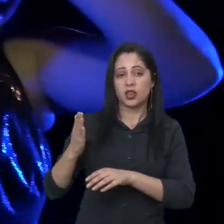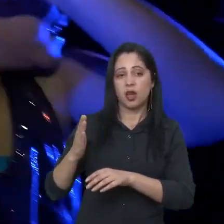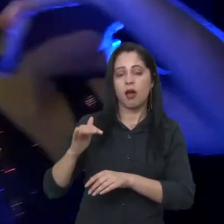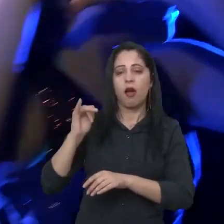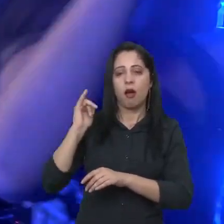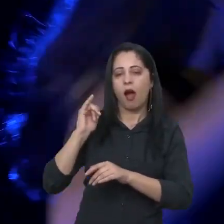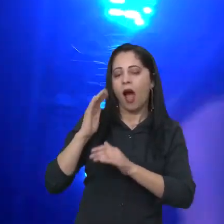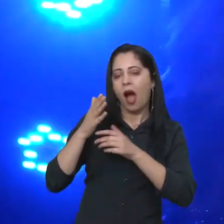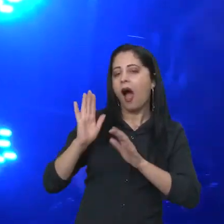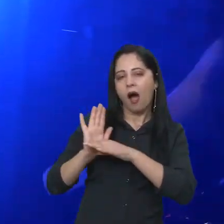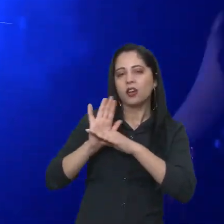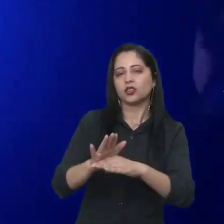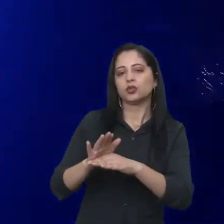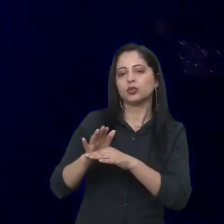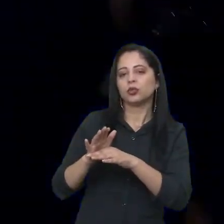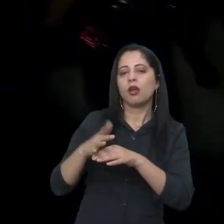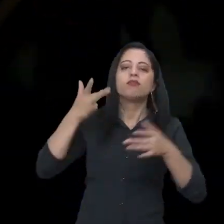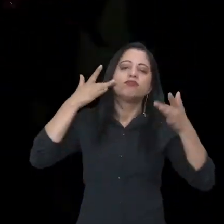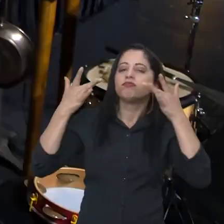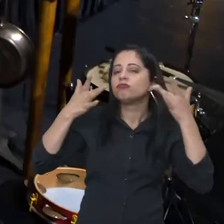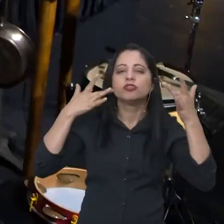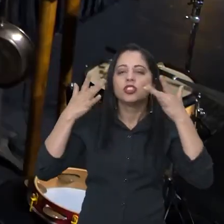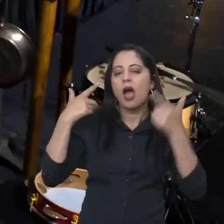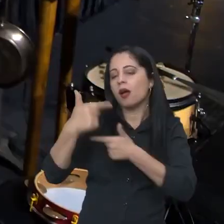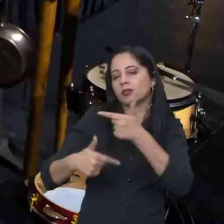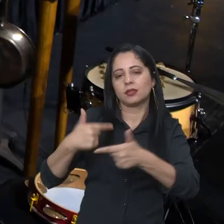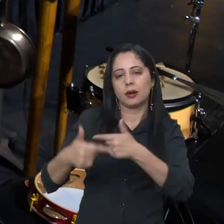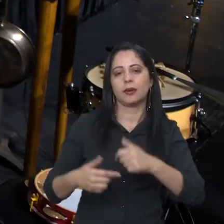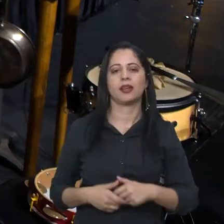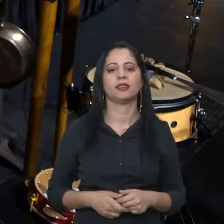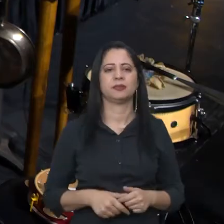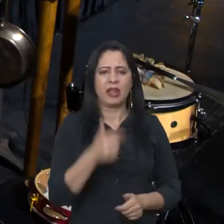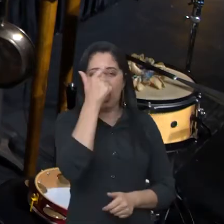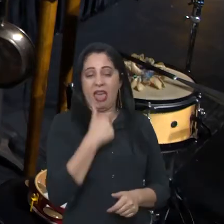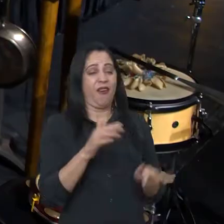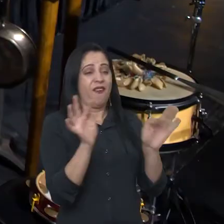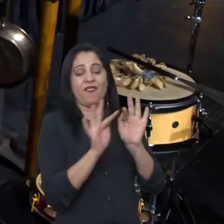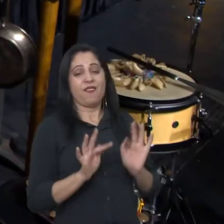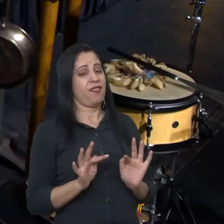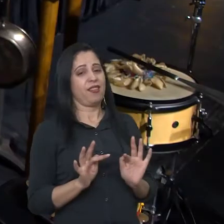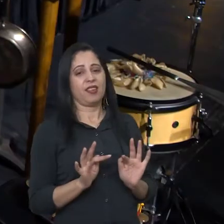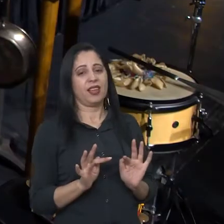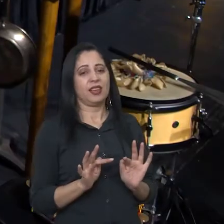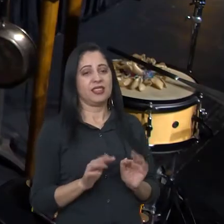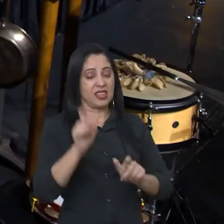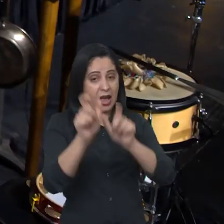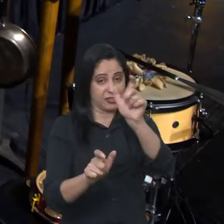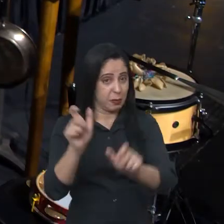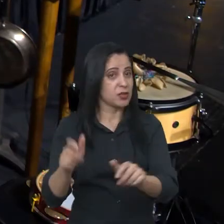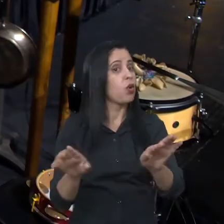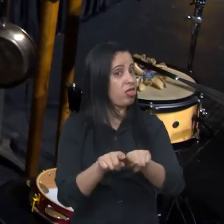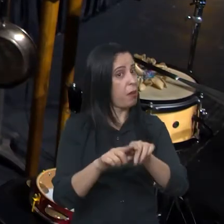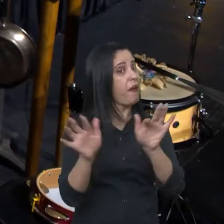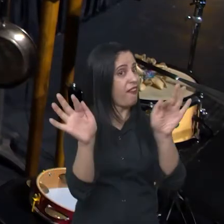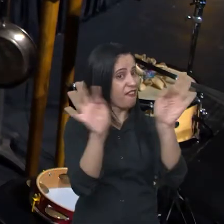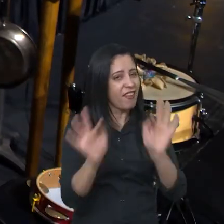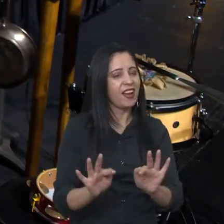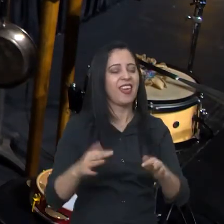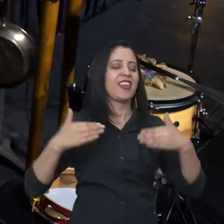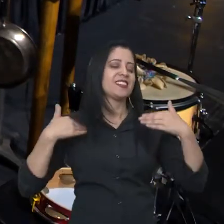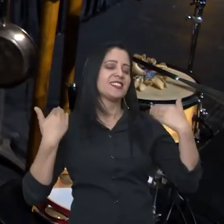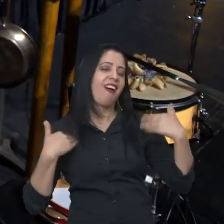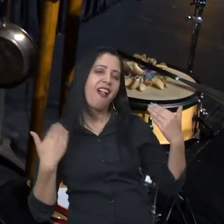histórias neste mundo de sonhos que é o teatro. Eu sinto muito feliz mesmo. E as pessoas ficam felizes,